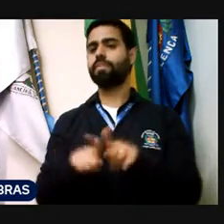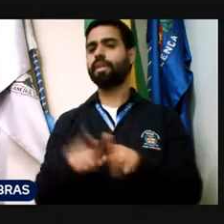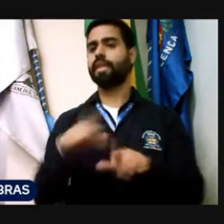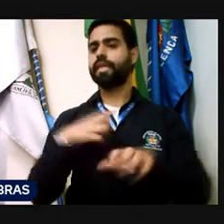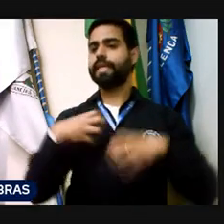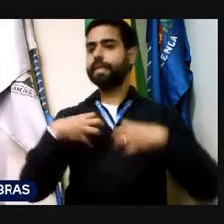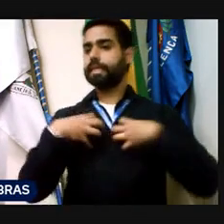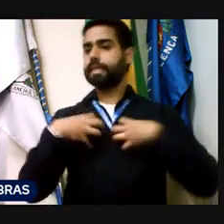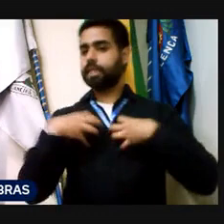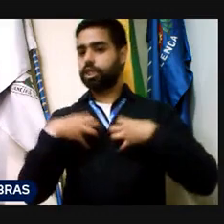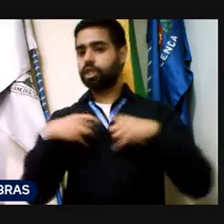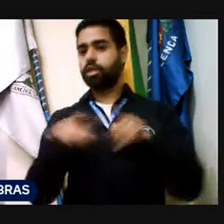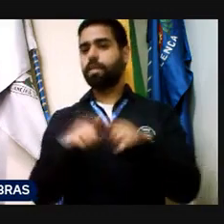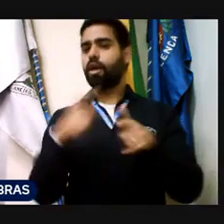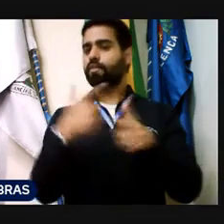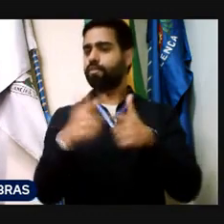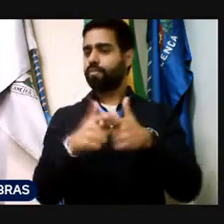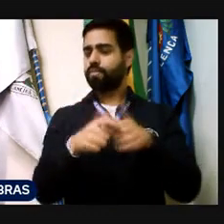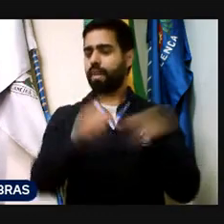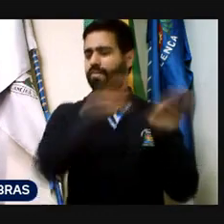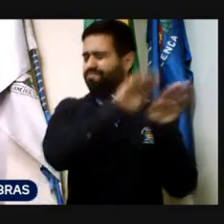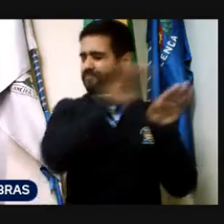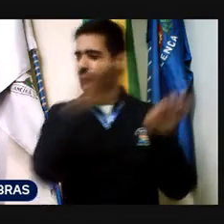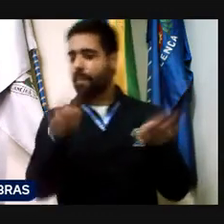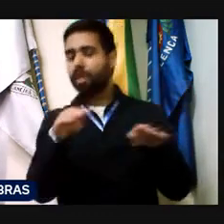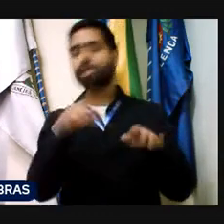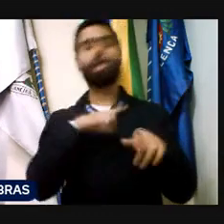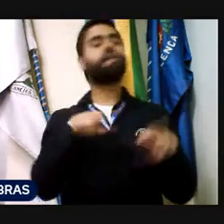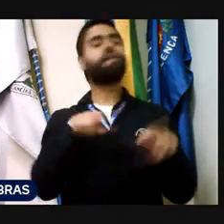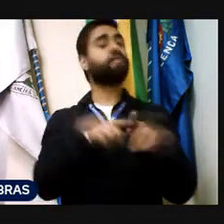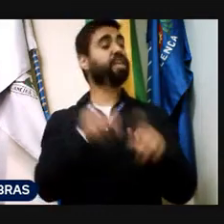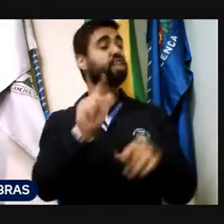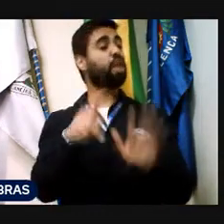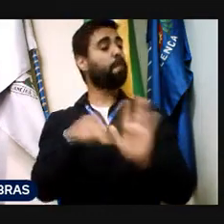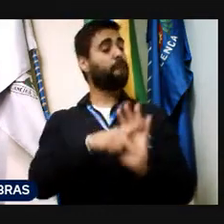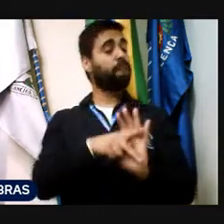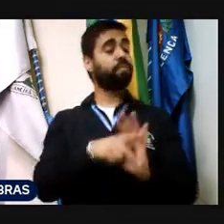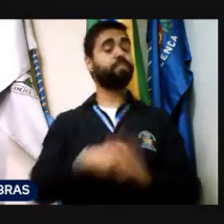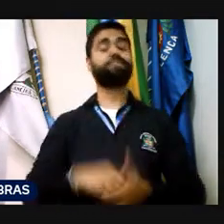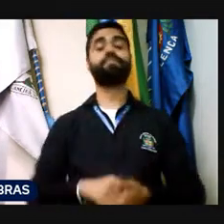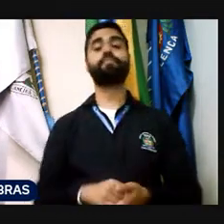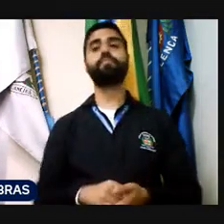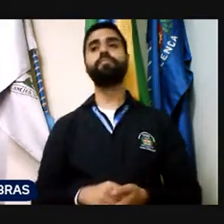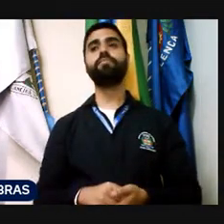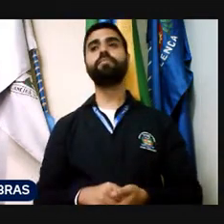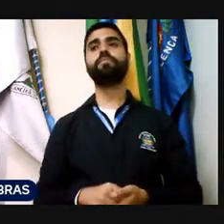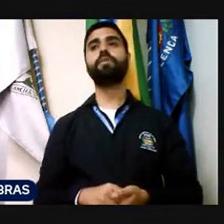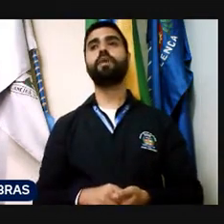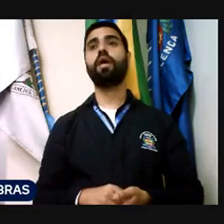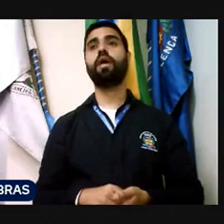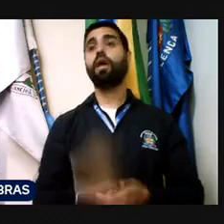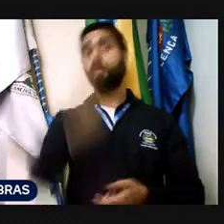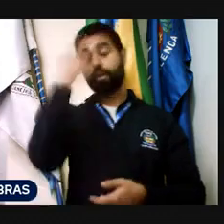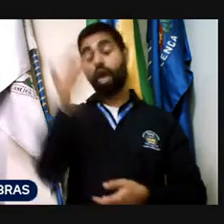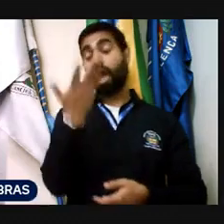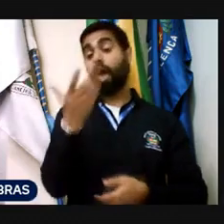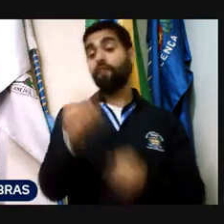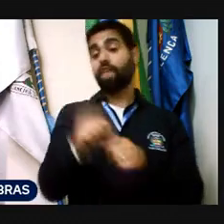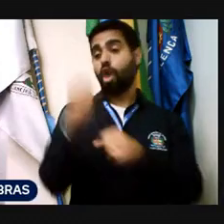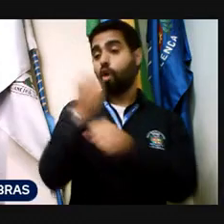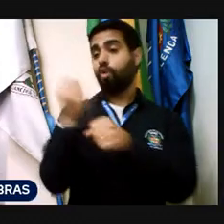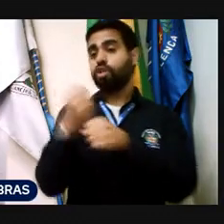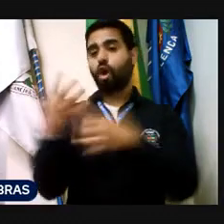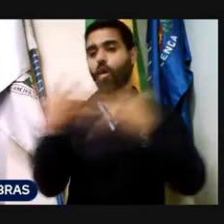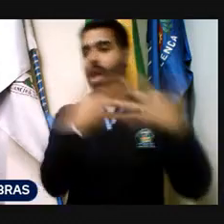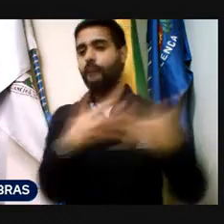da ponte também, leva recurso próprio lá dos moradores, as pessoas querem fazer suas construções e não tem como esse caminhão